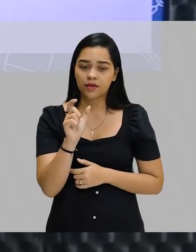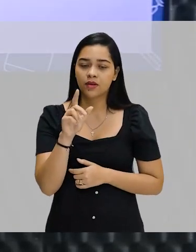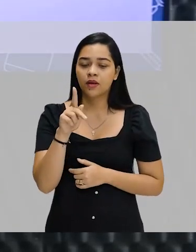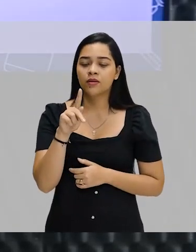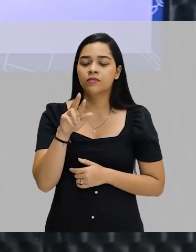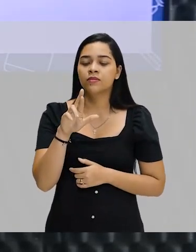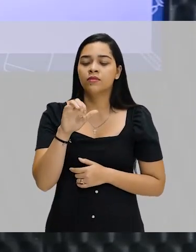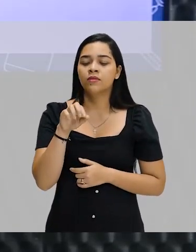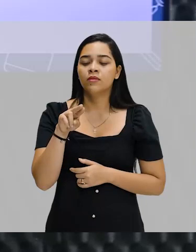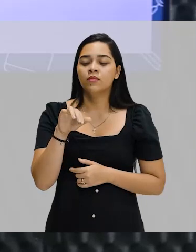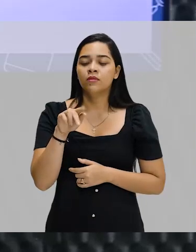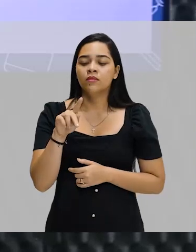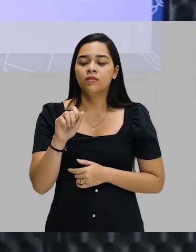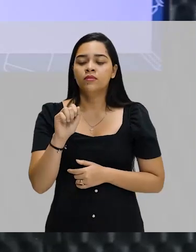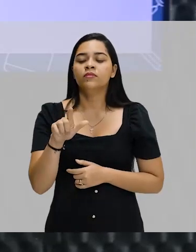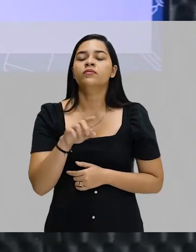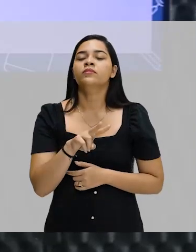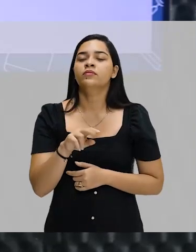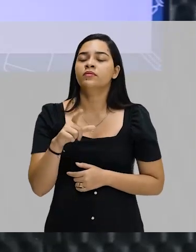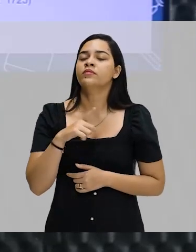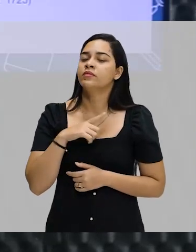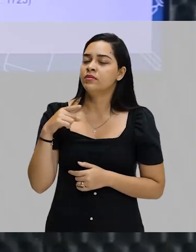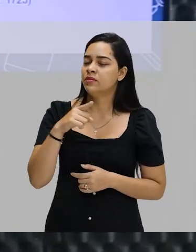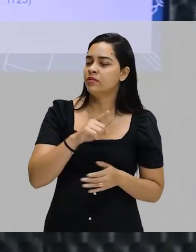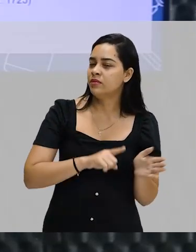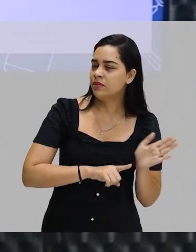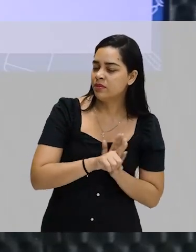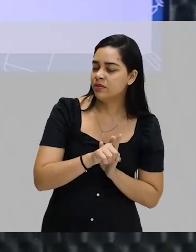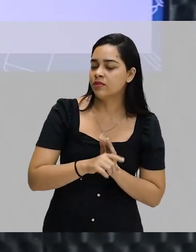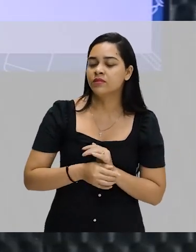destacada nesse texto é o que vai nos levar para a questão.